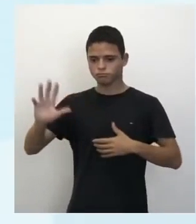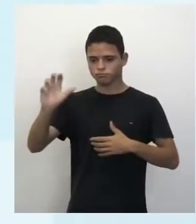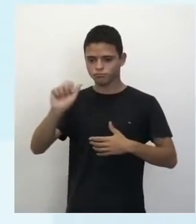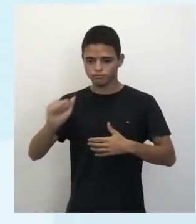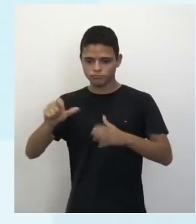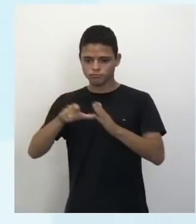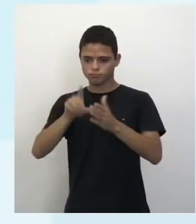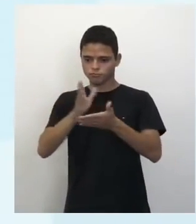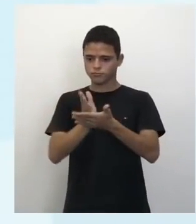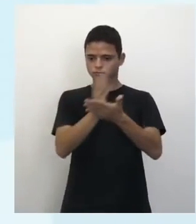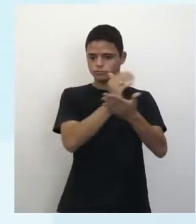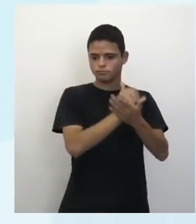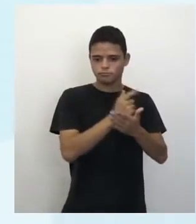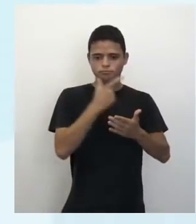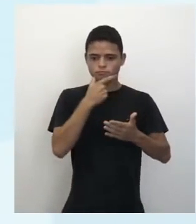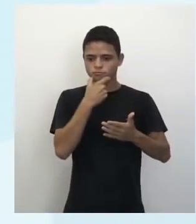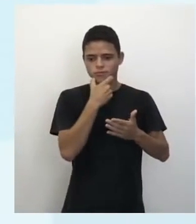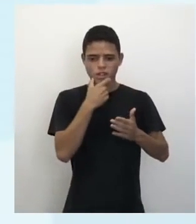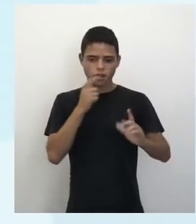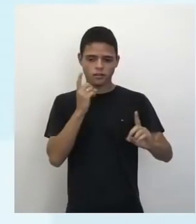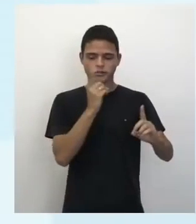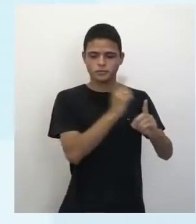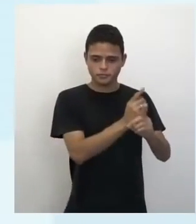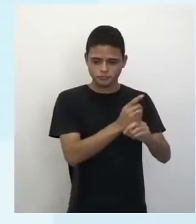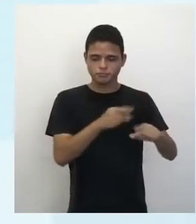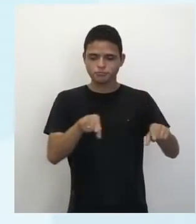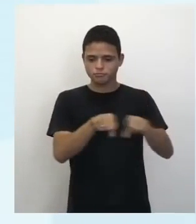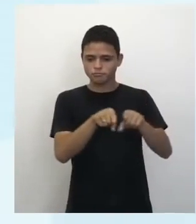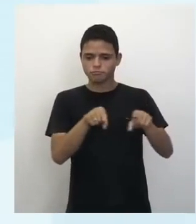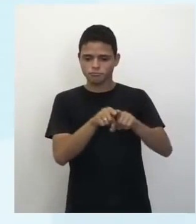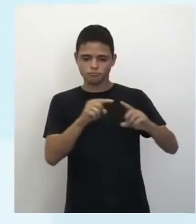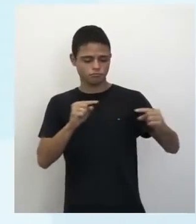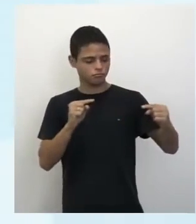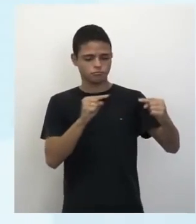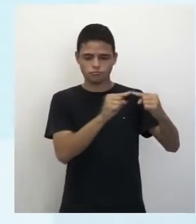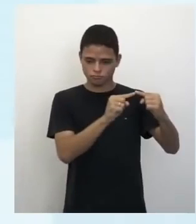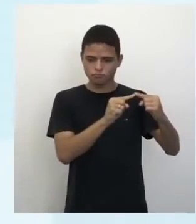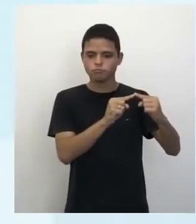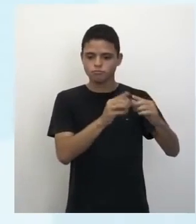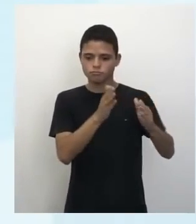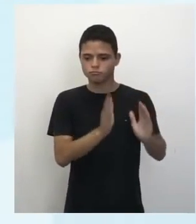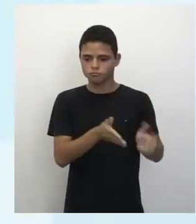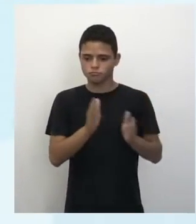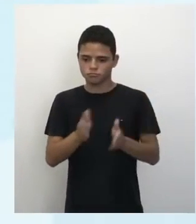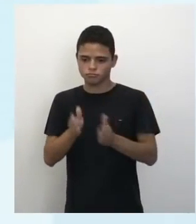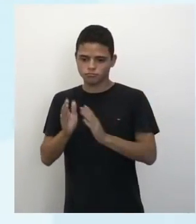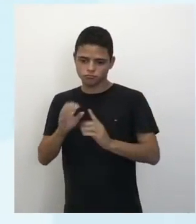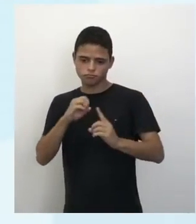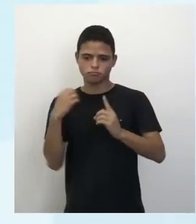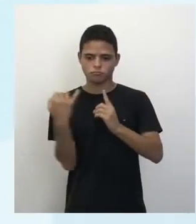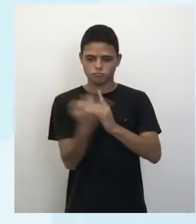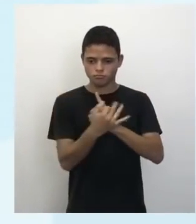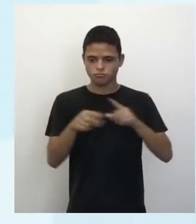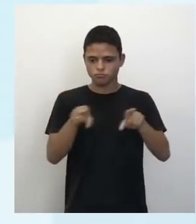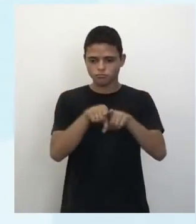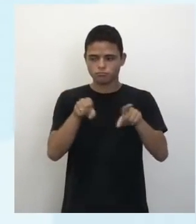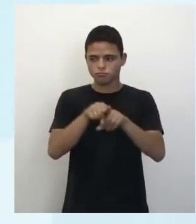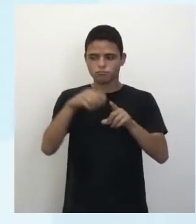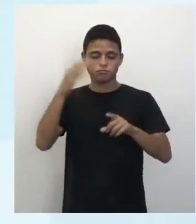dos europeus, com destaque para as formas de organização social e para o desenvolvimento de saberes